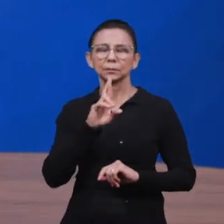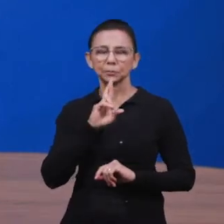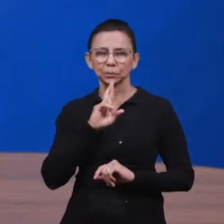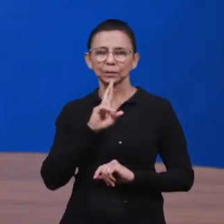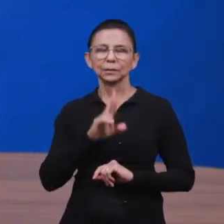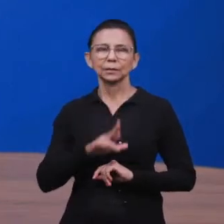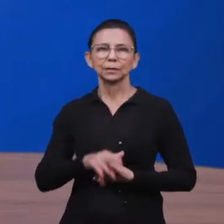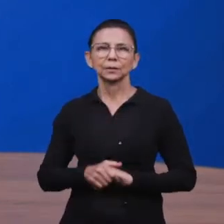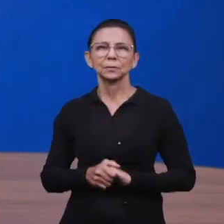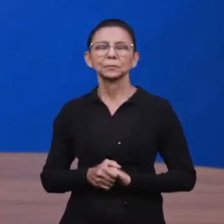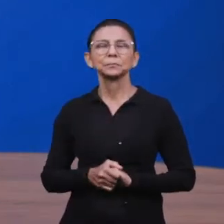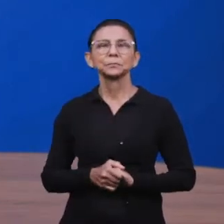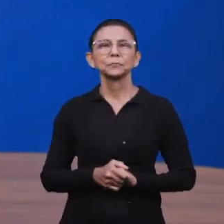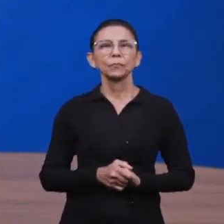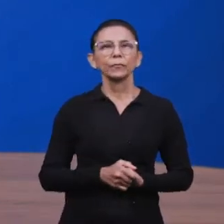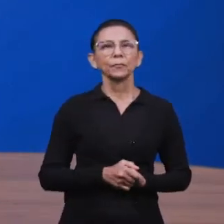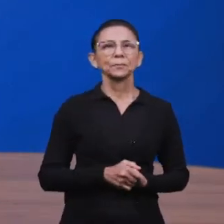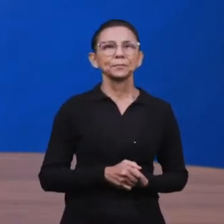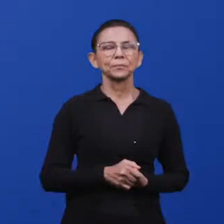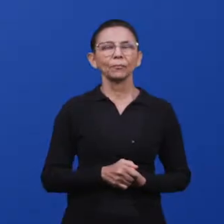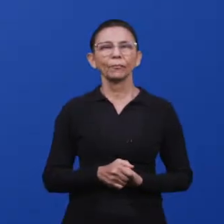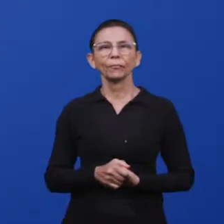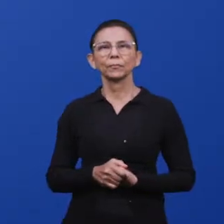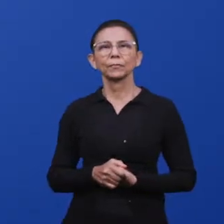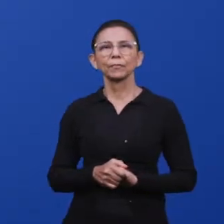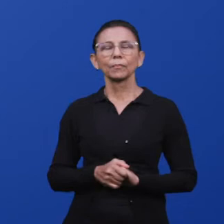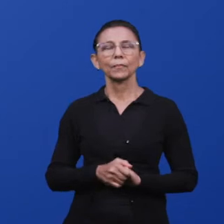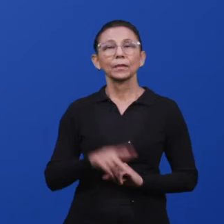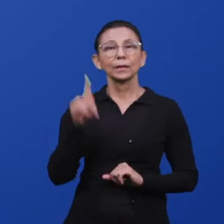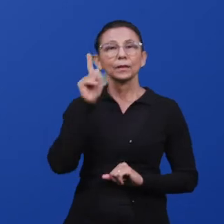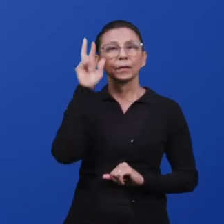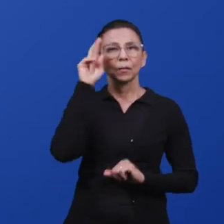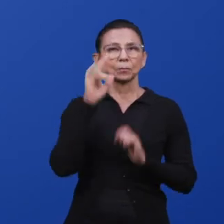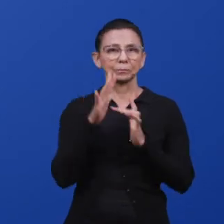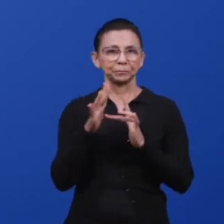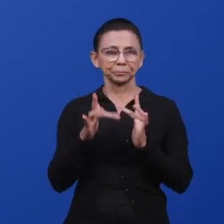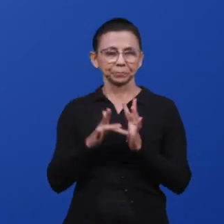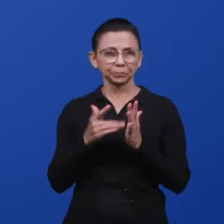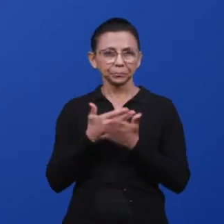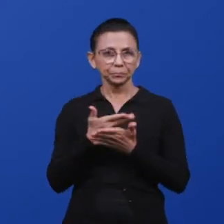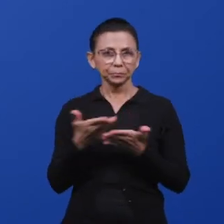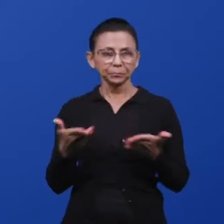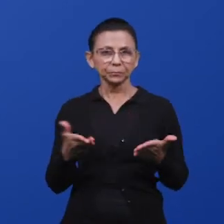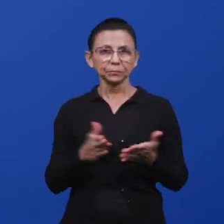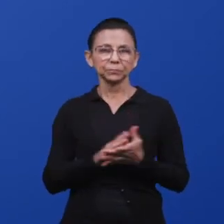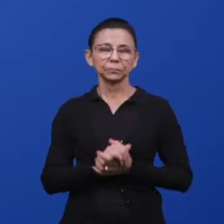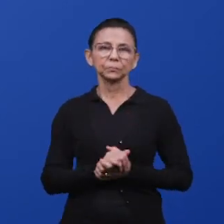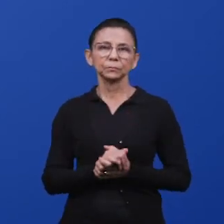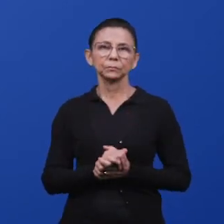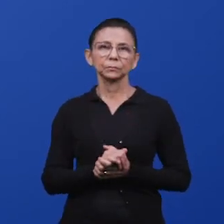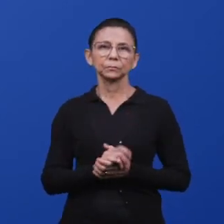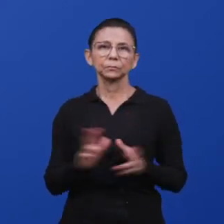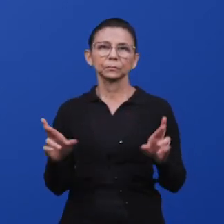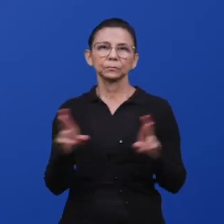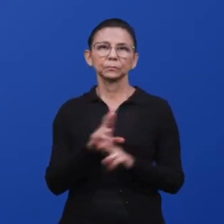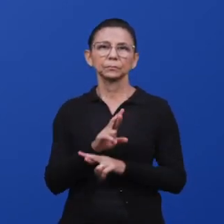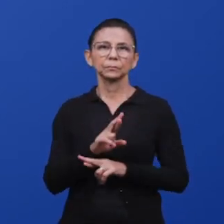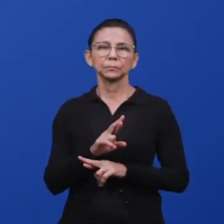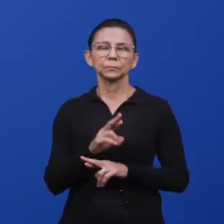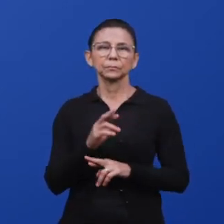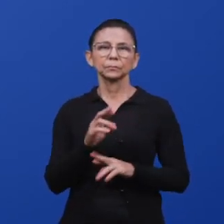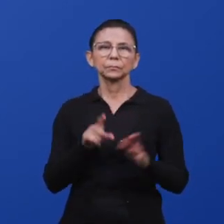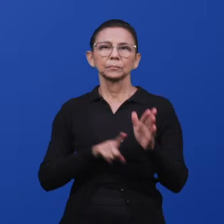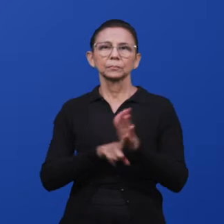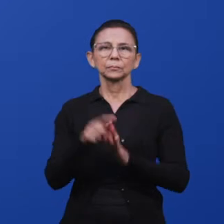Marcos Ferreira. A paz do Senhor, Marcos. Irmãos, a paz do Senhor Jesus. Em resposta à primeira pergunta da